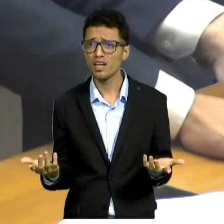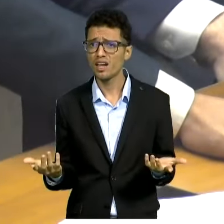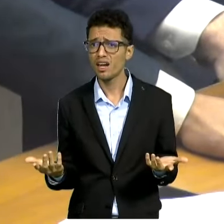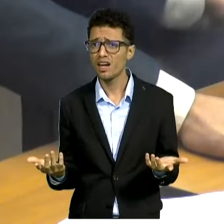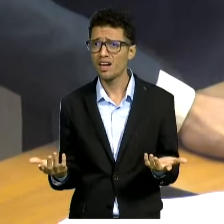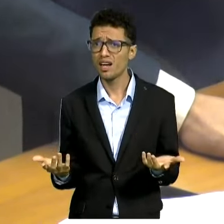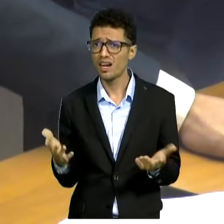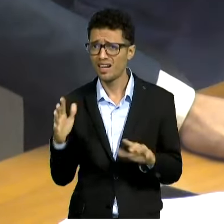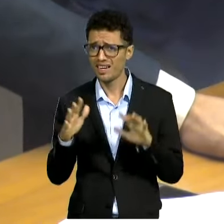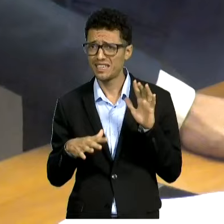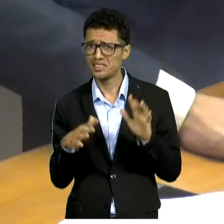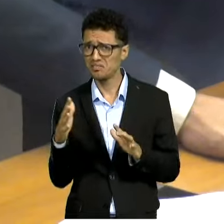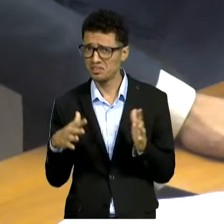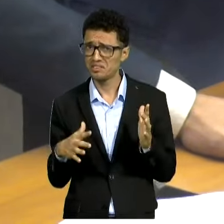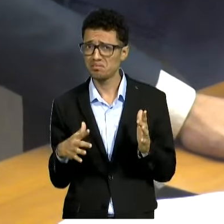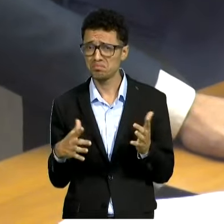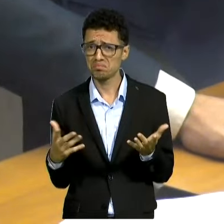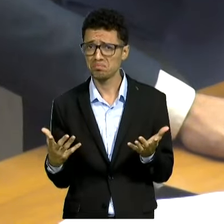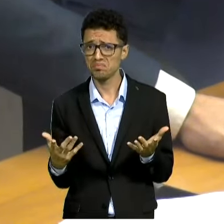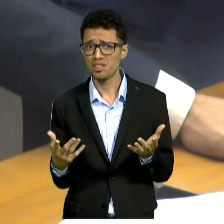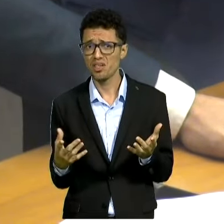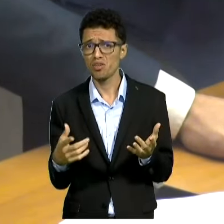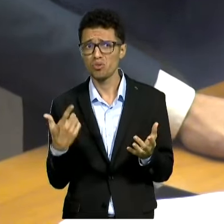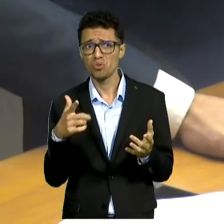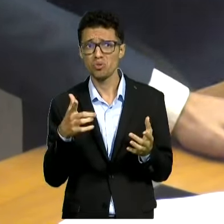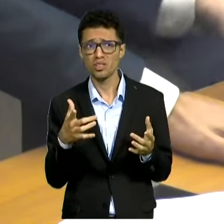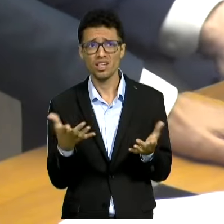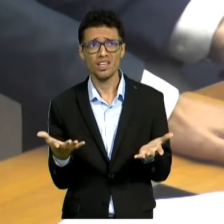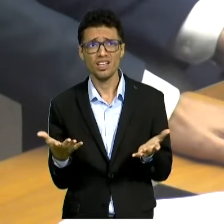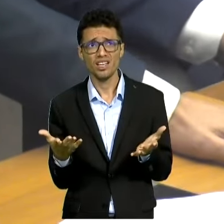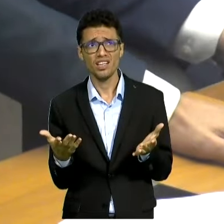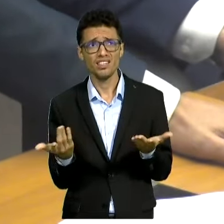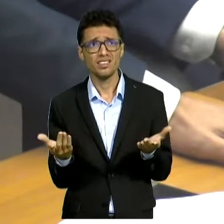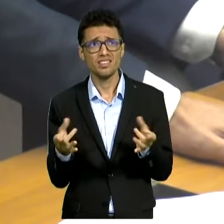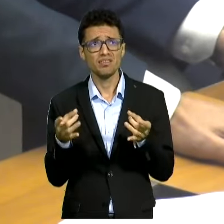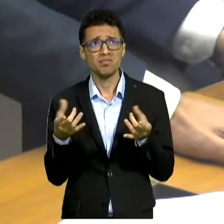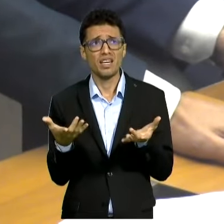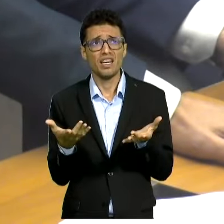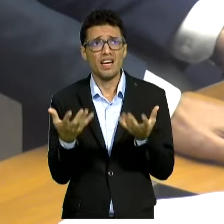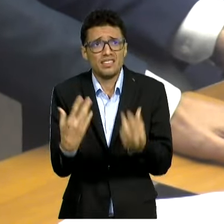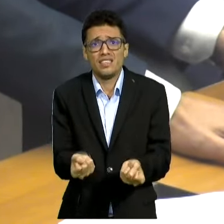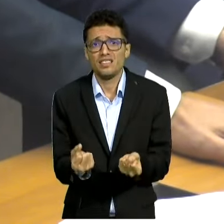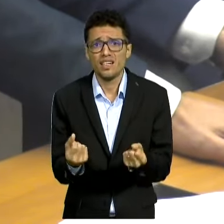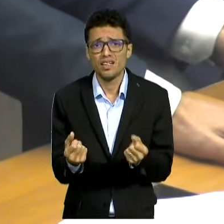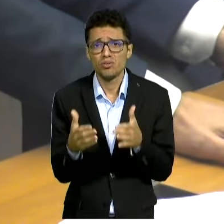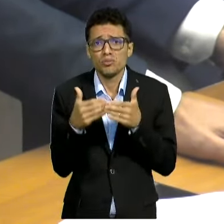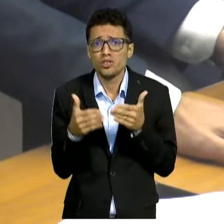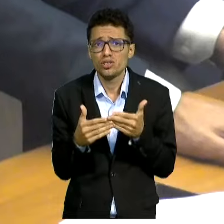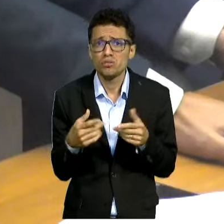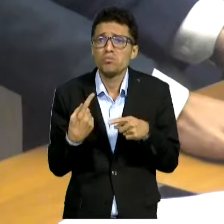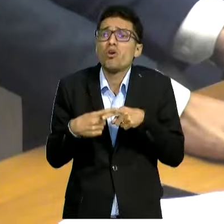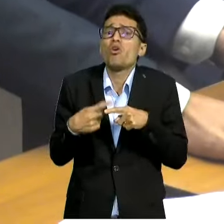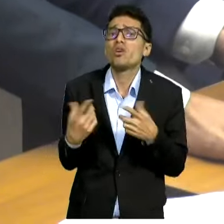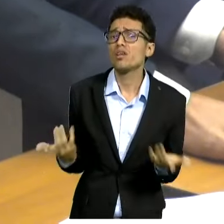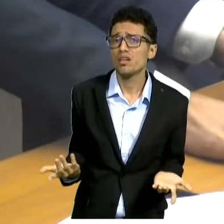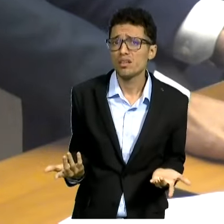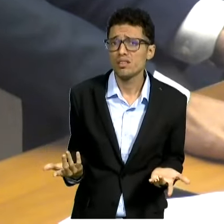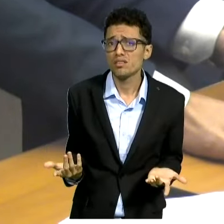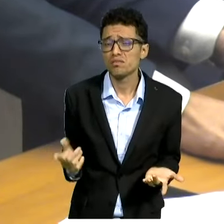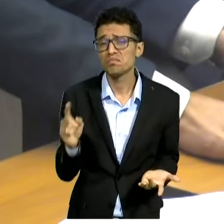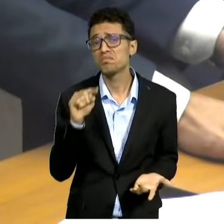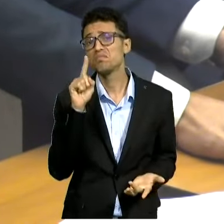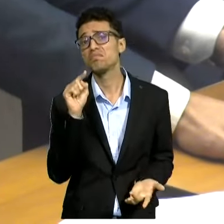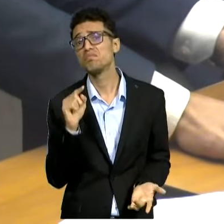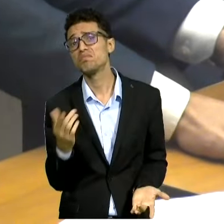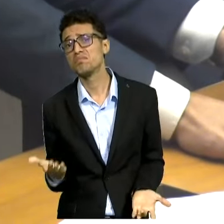aqui rejeitado. A casa vai rejeitar esse requerimento. Por qual razão? Por qual motivo? Porque está usurpando competência da